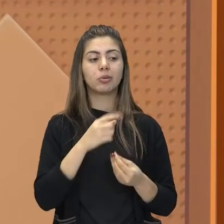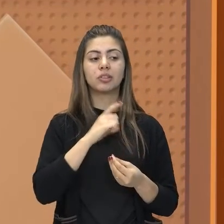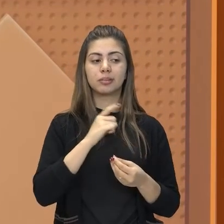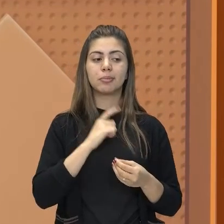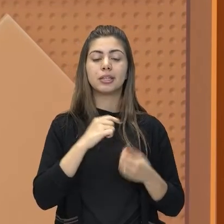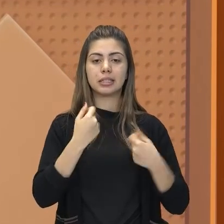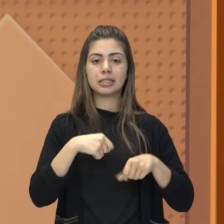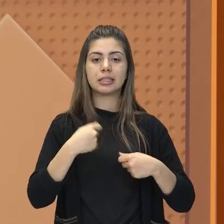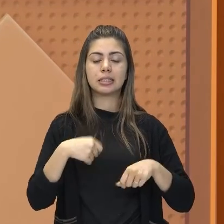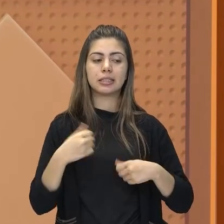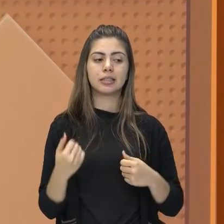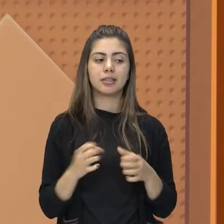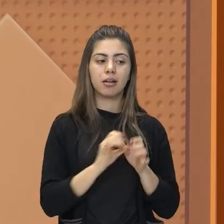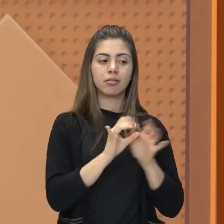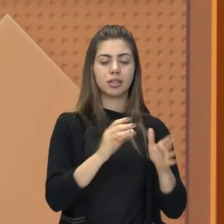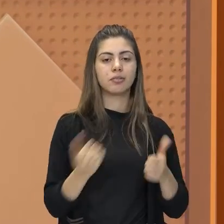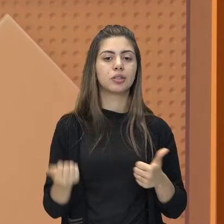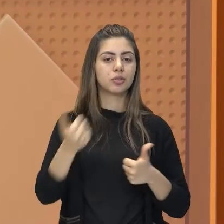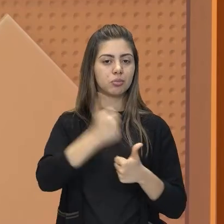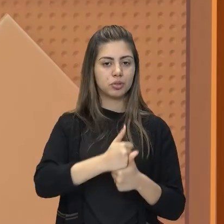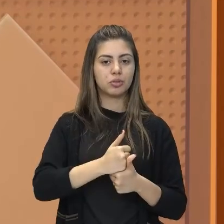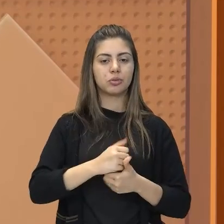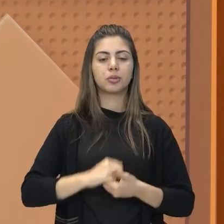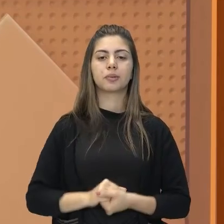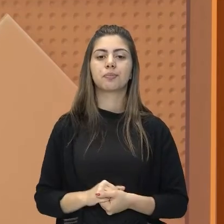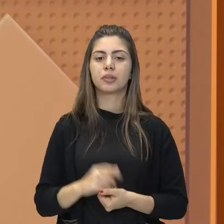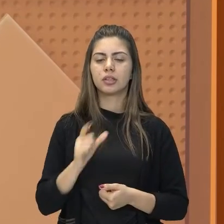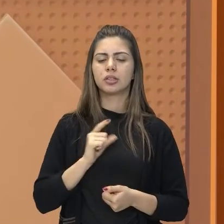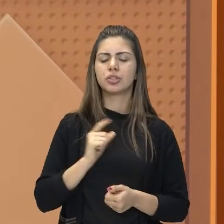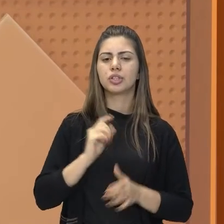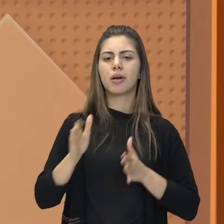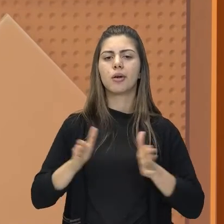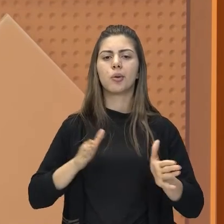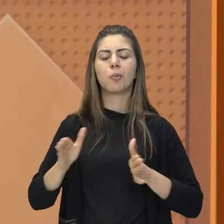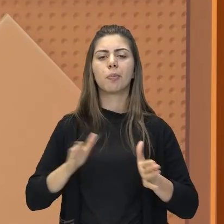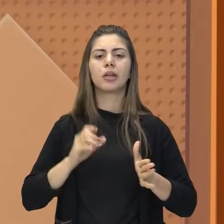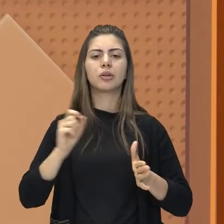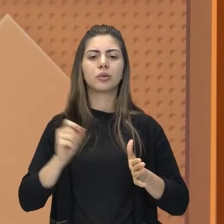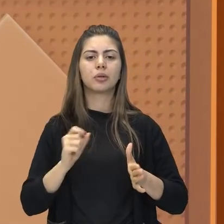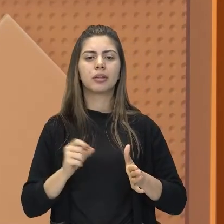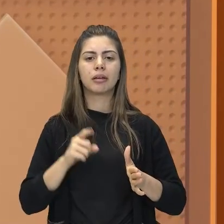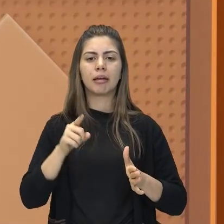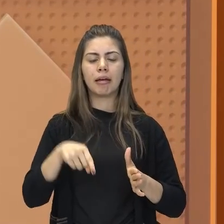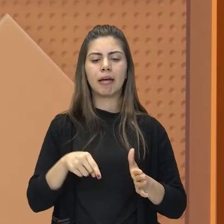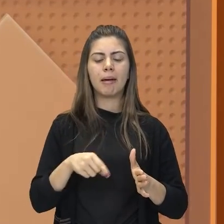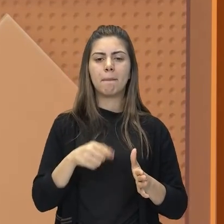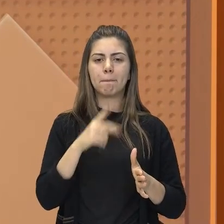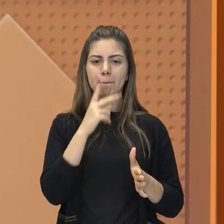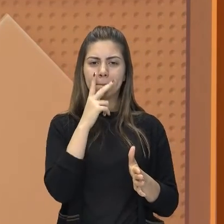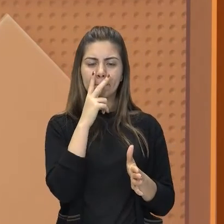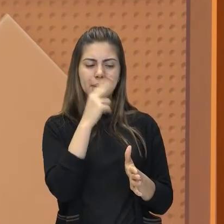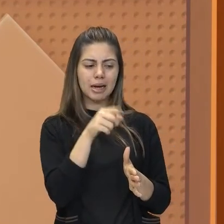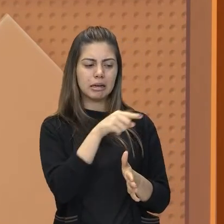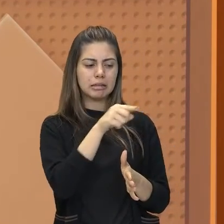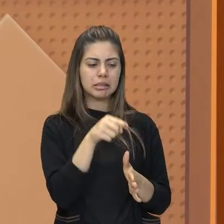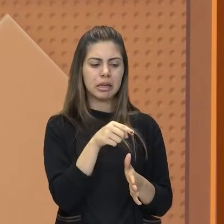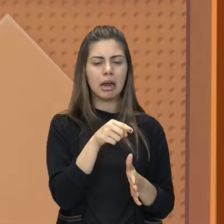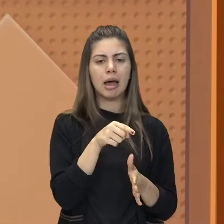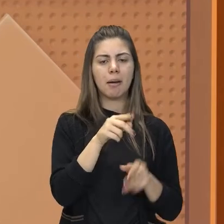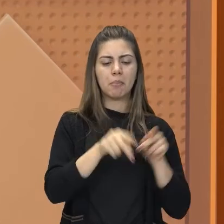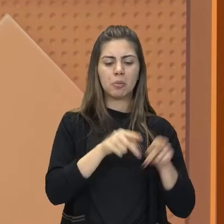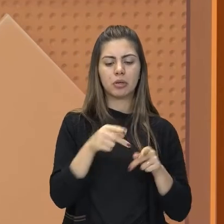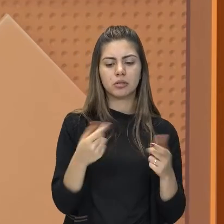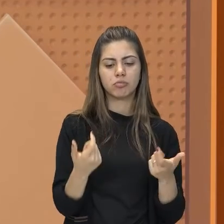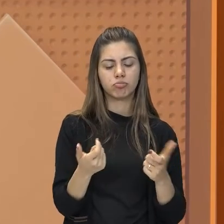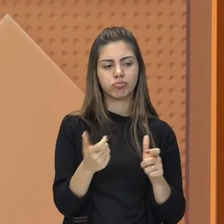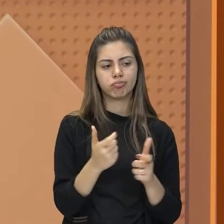substituídos. Havia, naquele período, uma ideologia pelo embranquecimento da nação. Segundo